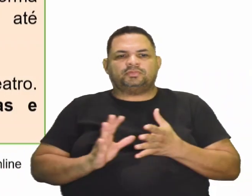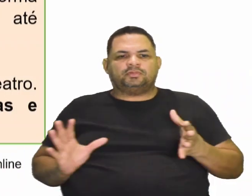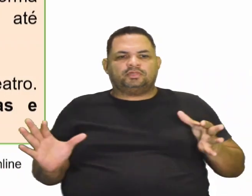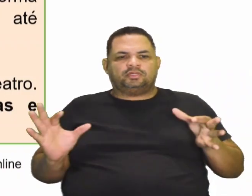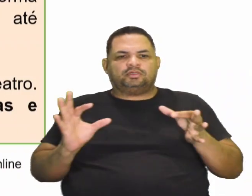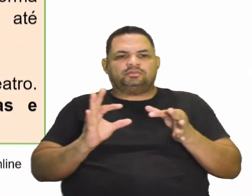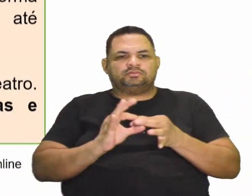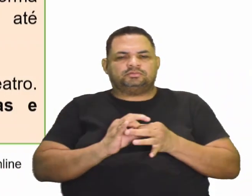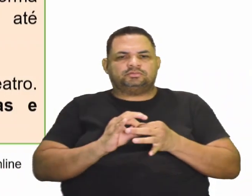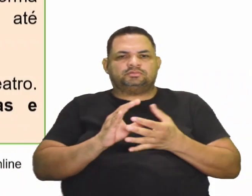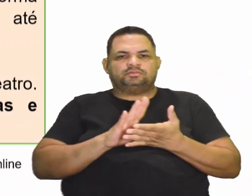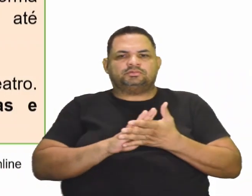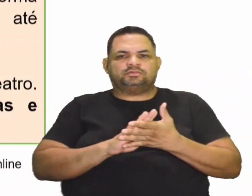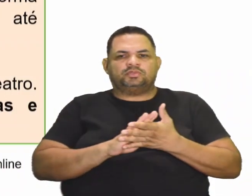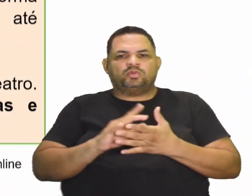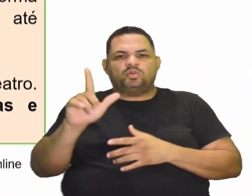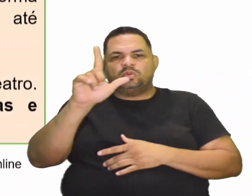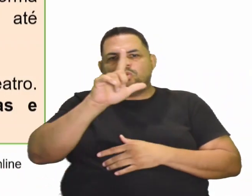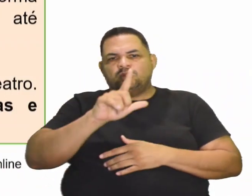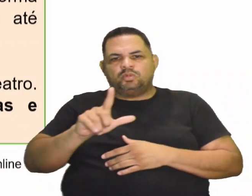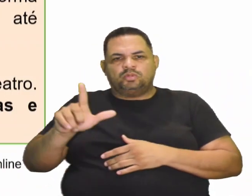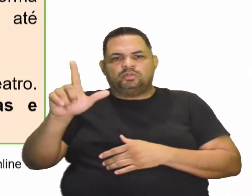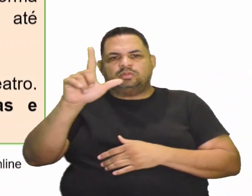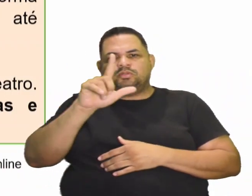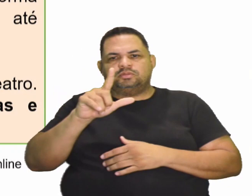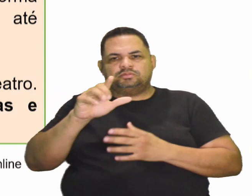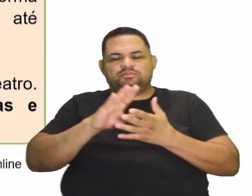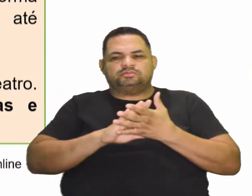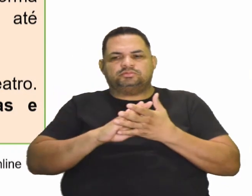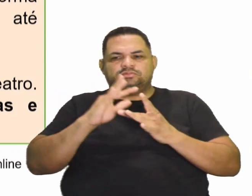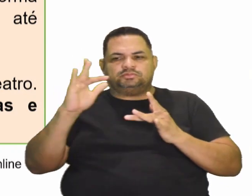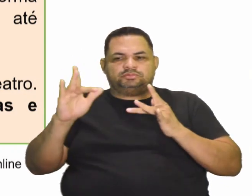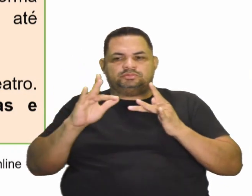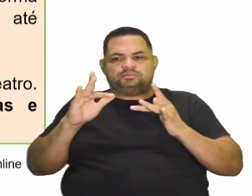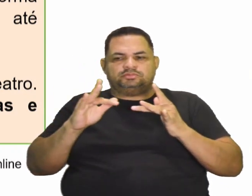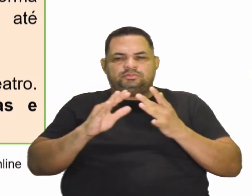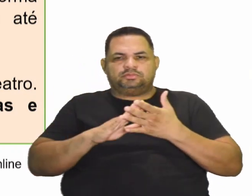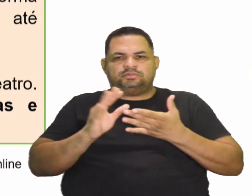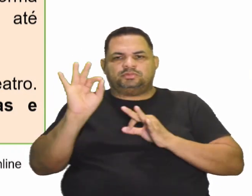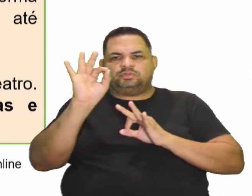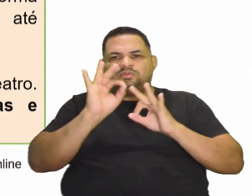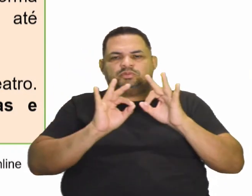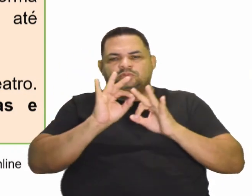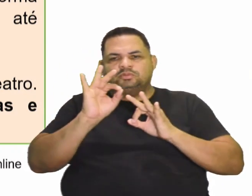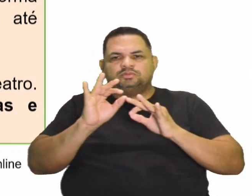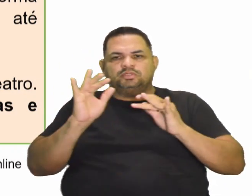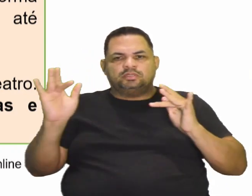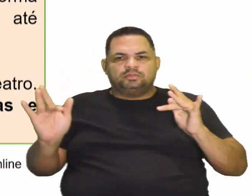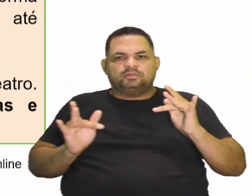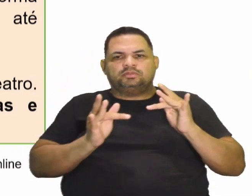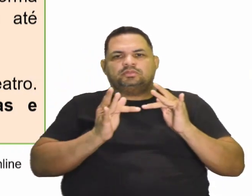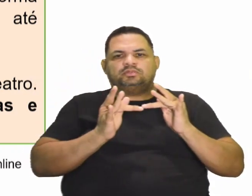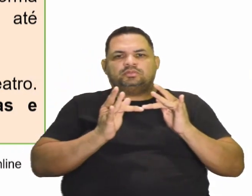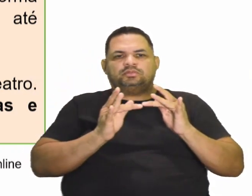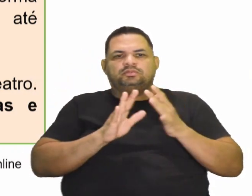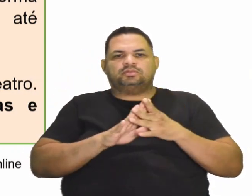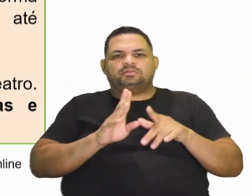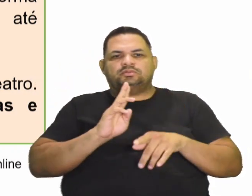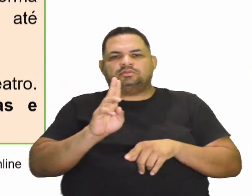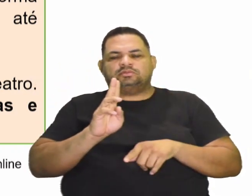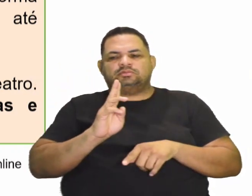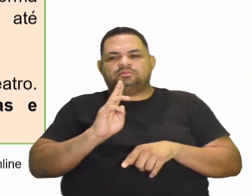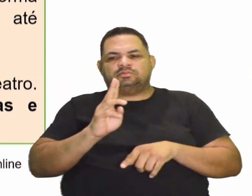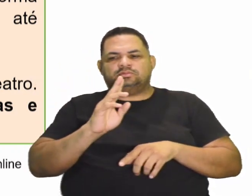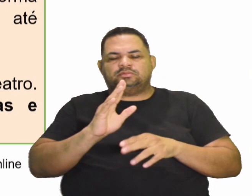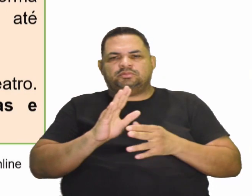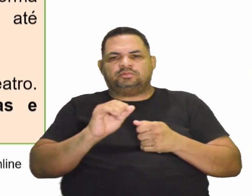dos gêneros literários clássicos. Não é importante, viu, estudante? Estudar alguns gêneros. Então, sempre fazendo aí, buscamos fazer